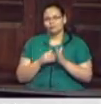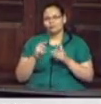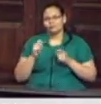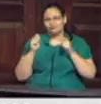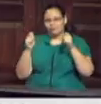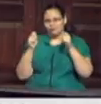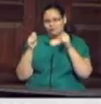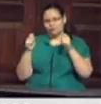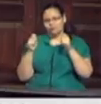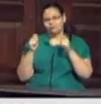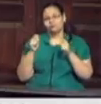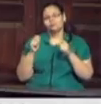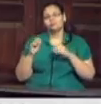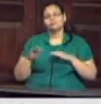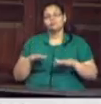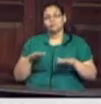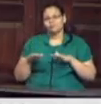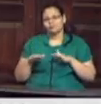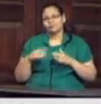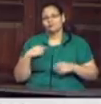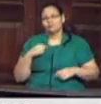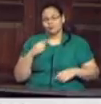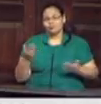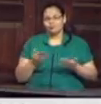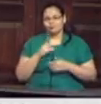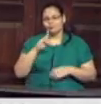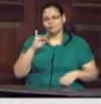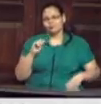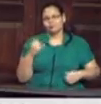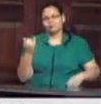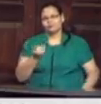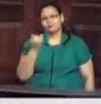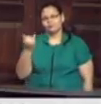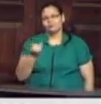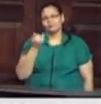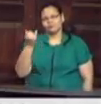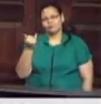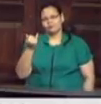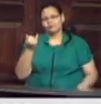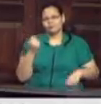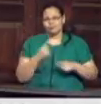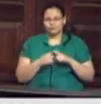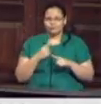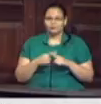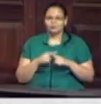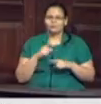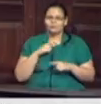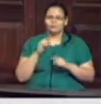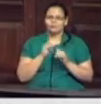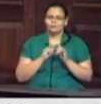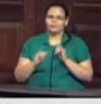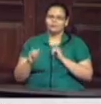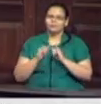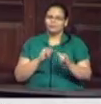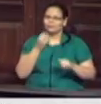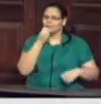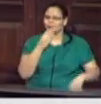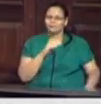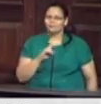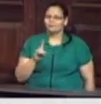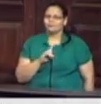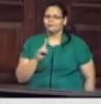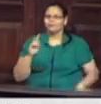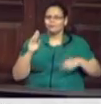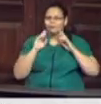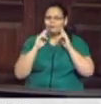movimentos. Como também hoje é um dia importante, porque pode vir uma notícia boa ou não, que a